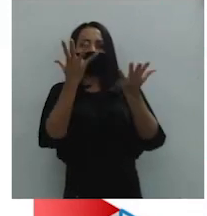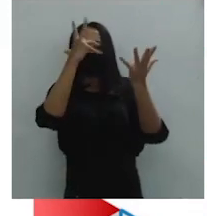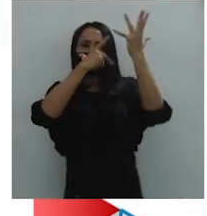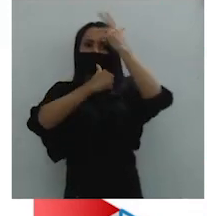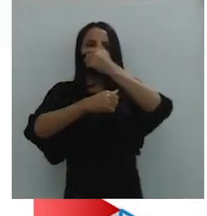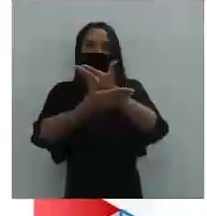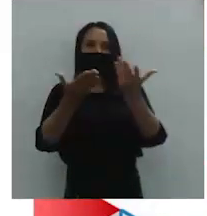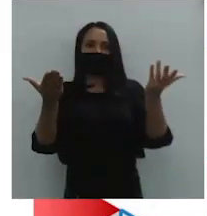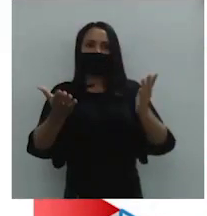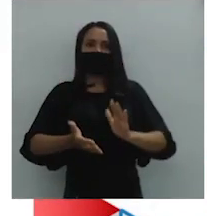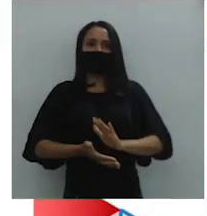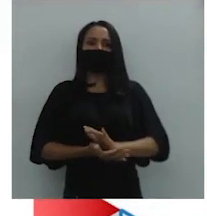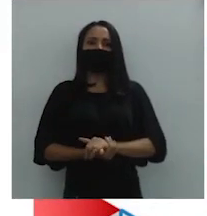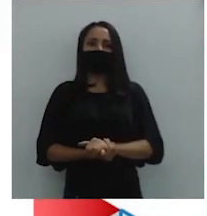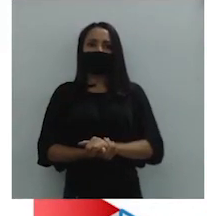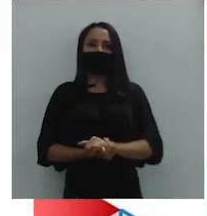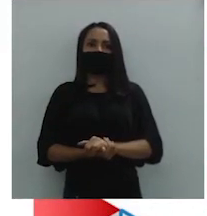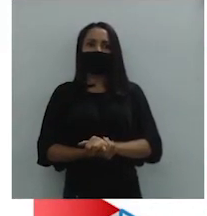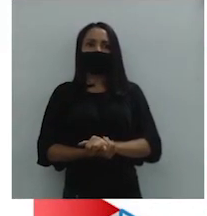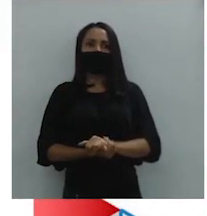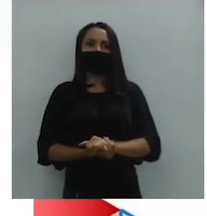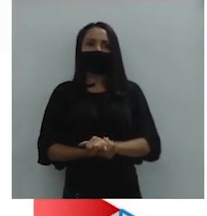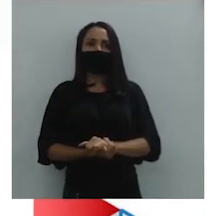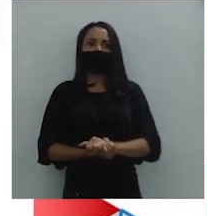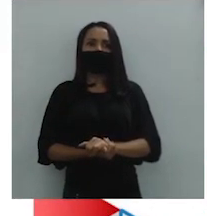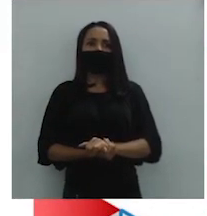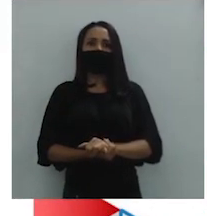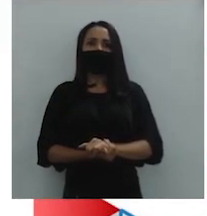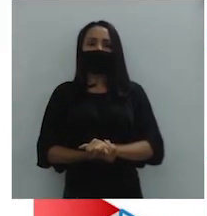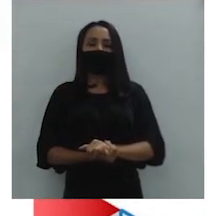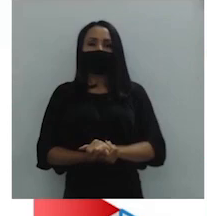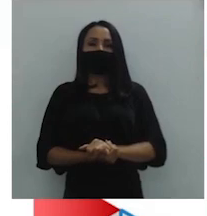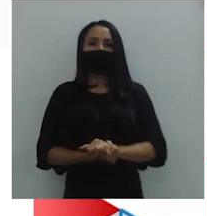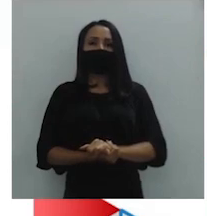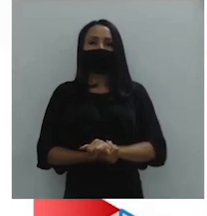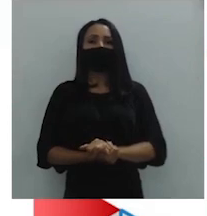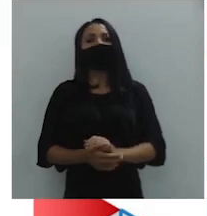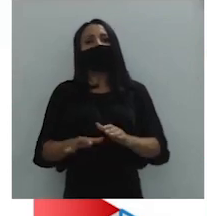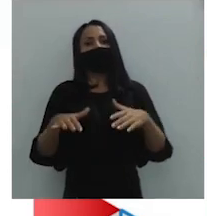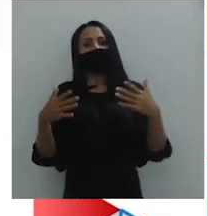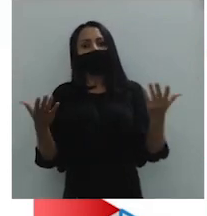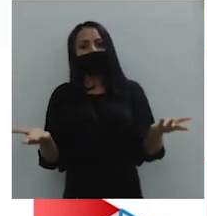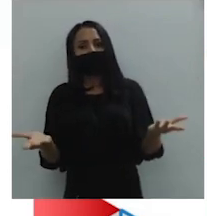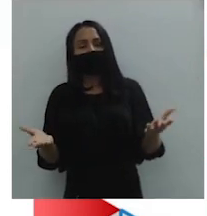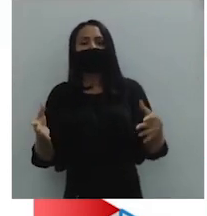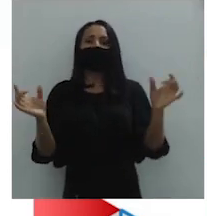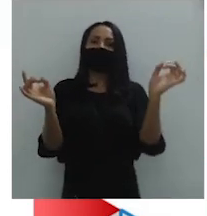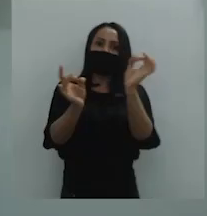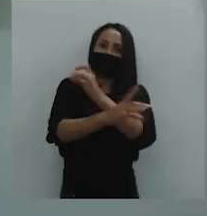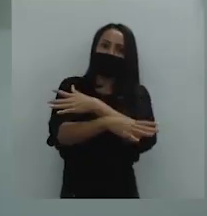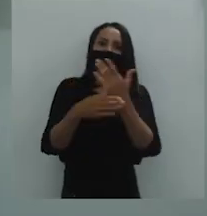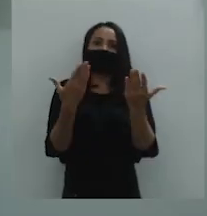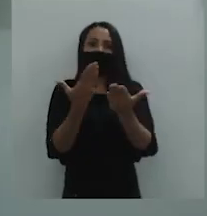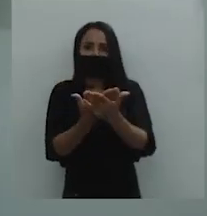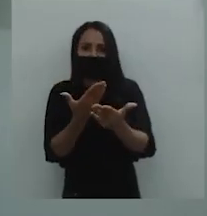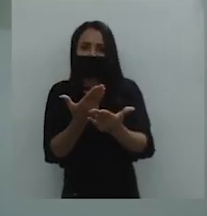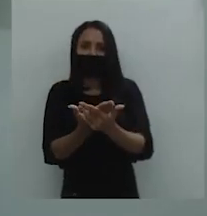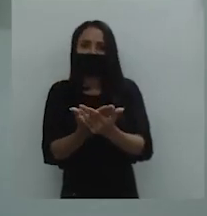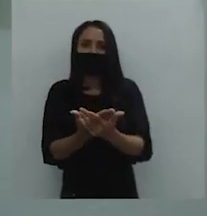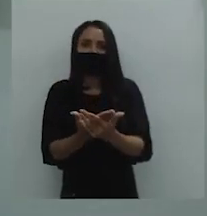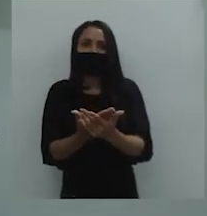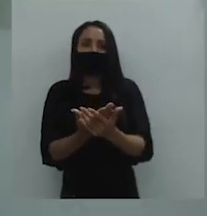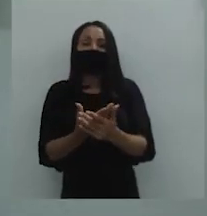gente, né? E daí eu vou chegando, certo? O final dessa aula.